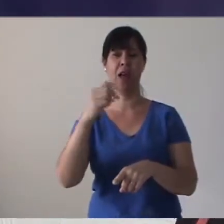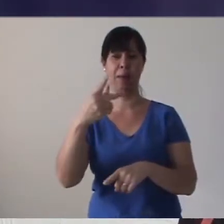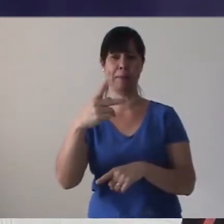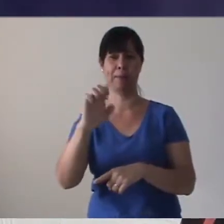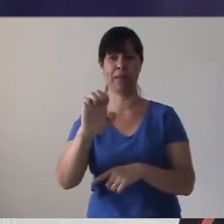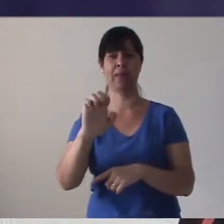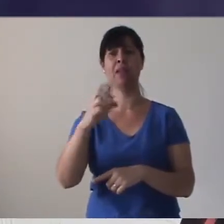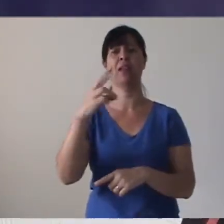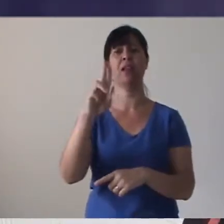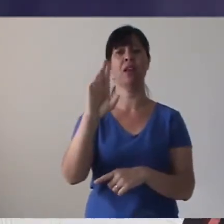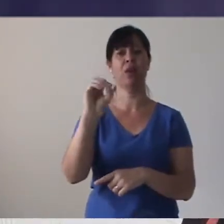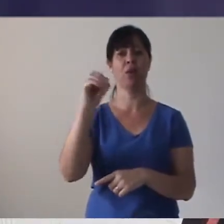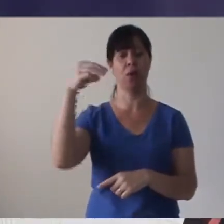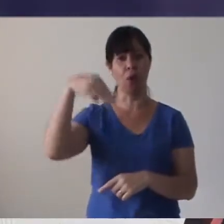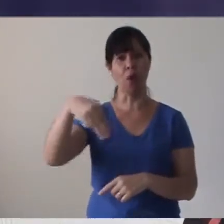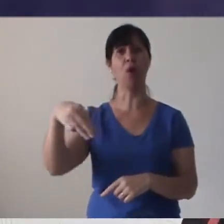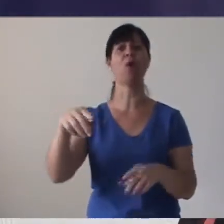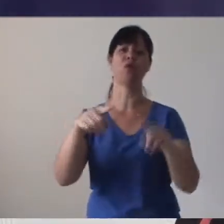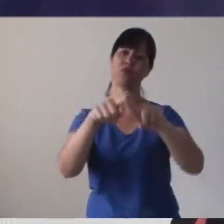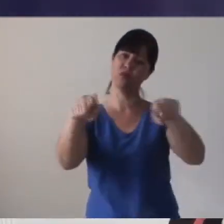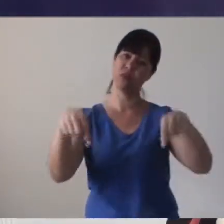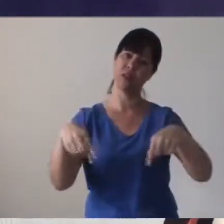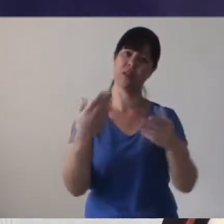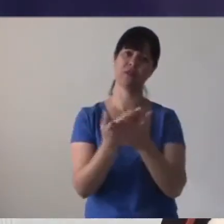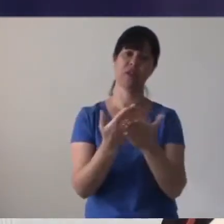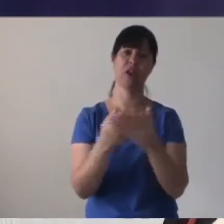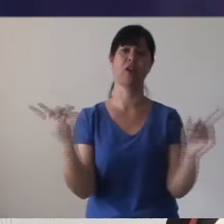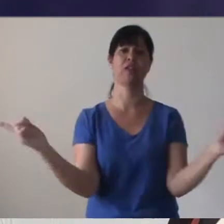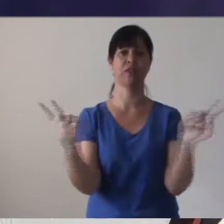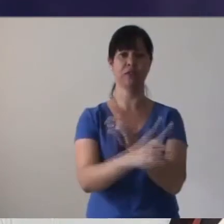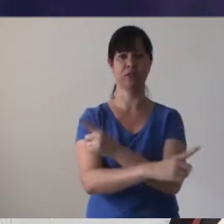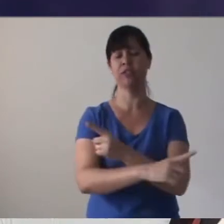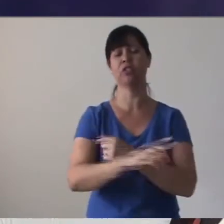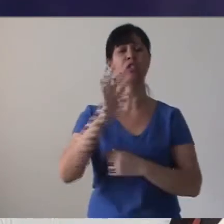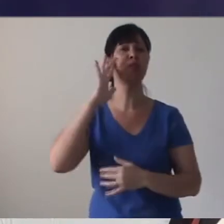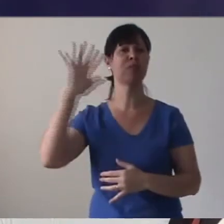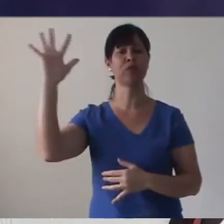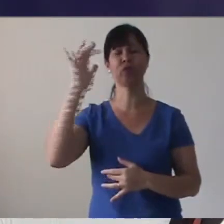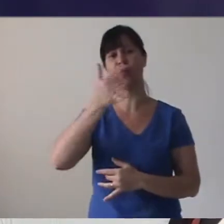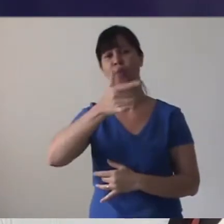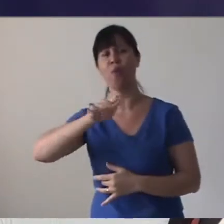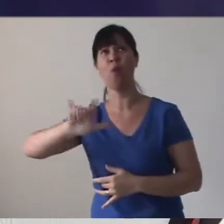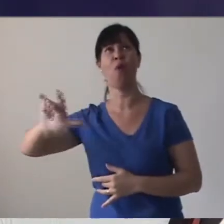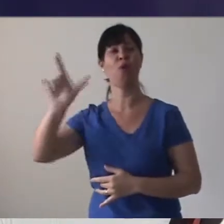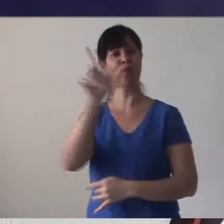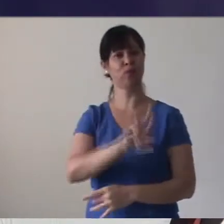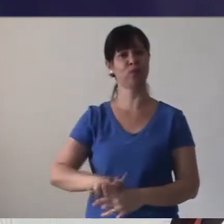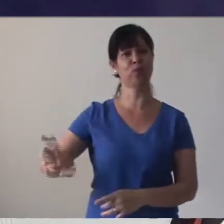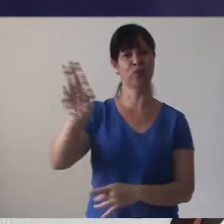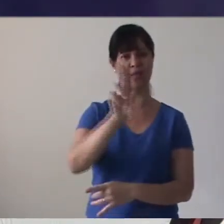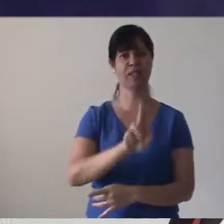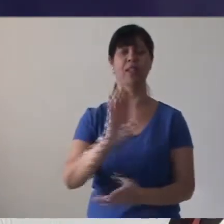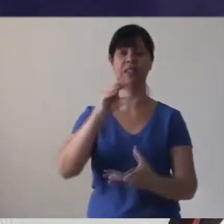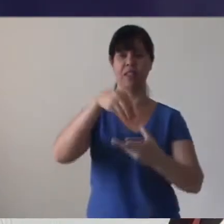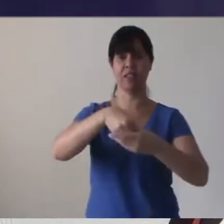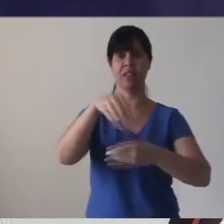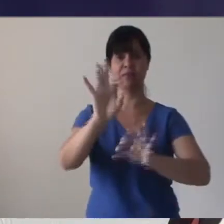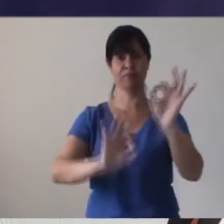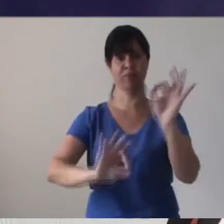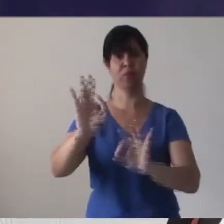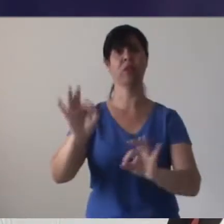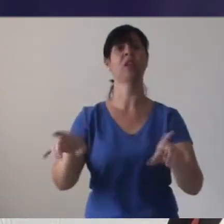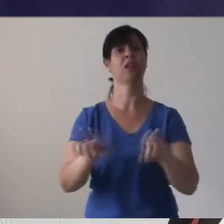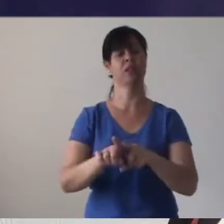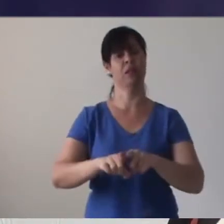invertida, tudo que foi possível e imaginável nós utilizamos, e o objetivo que era, né, da autonomia